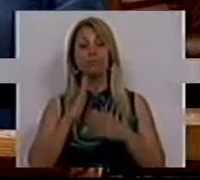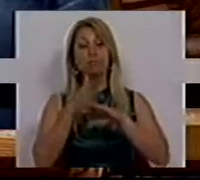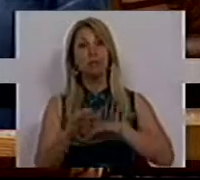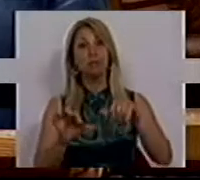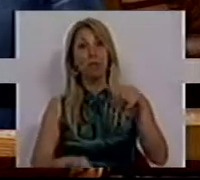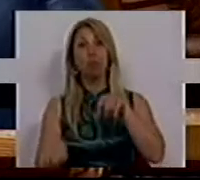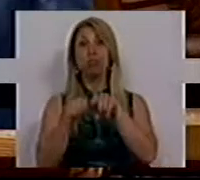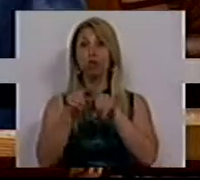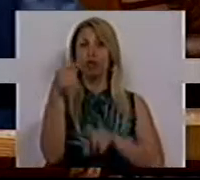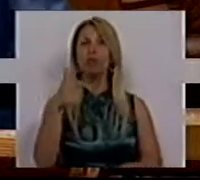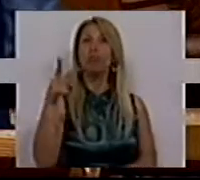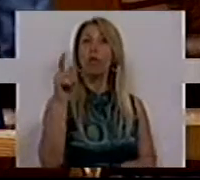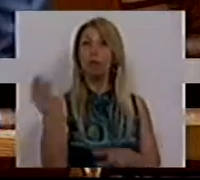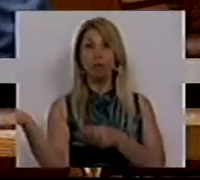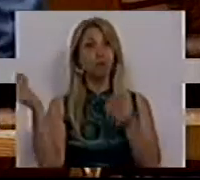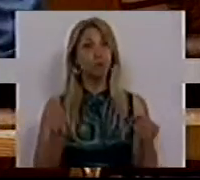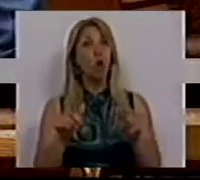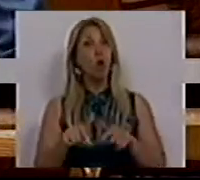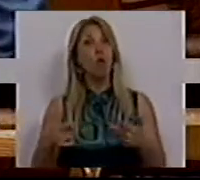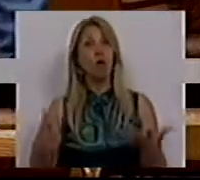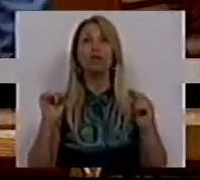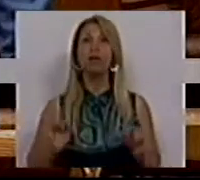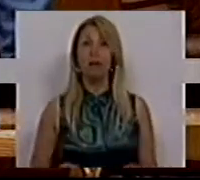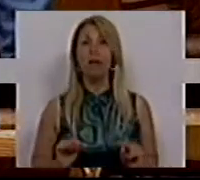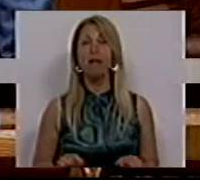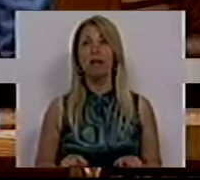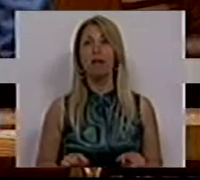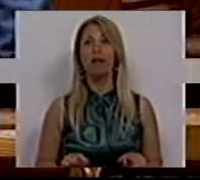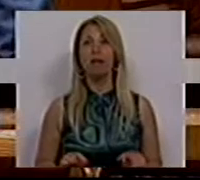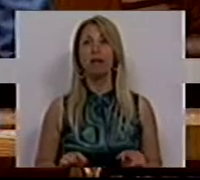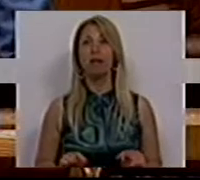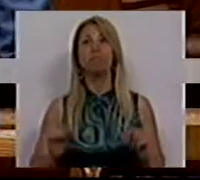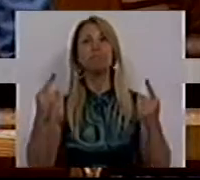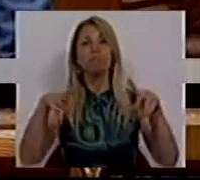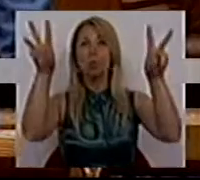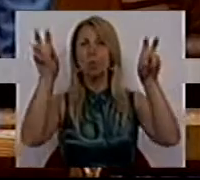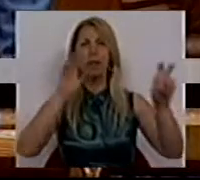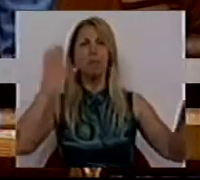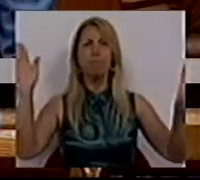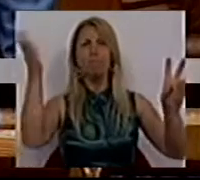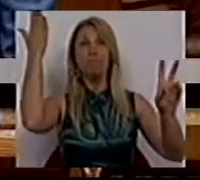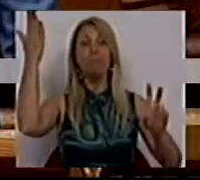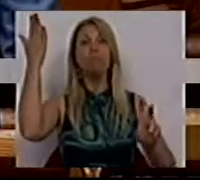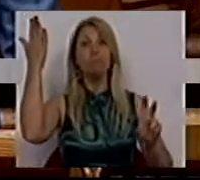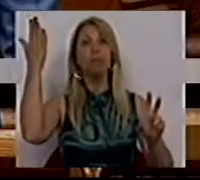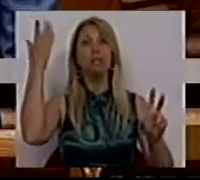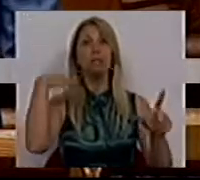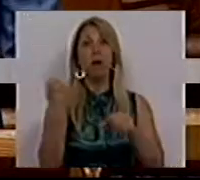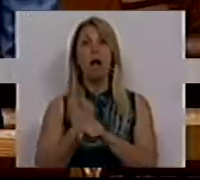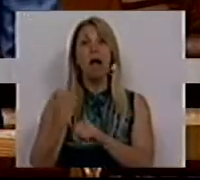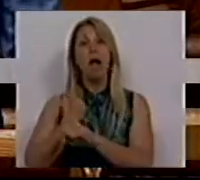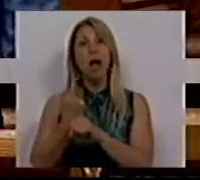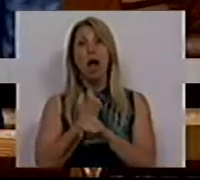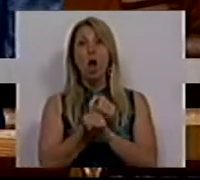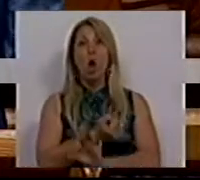intervenção política que o Bloco de Esquerda traz hoje aqui tem como tema principal a atividade